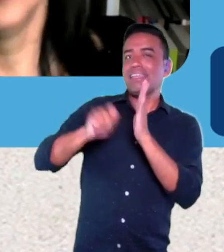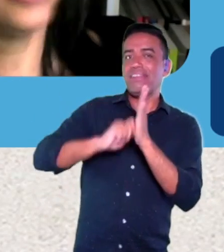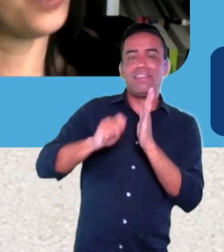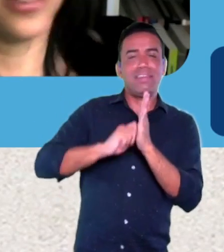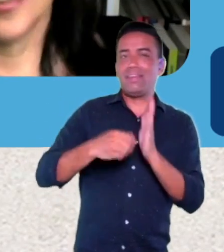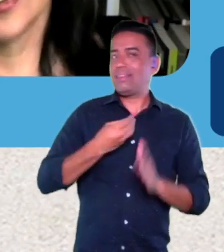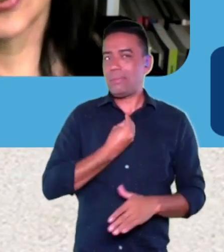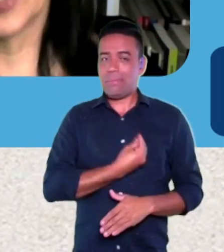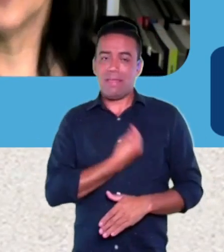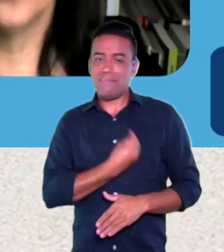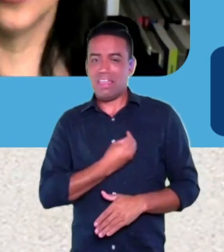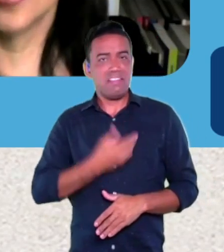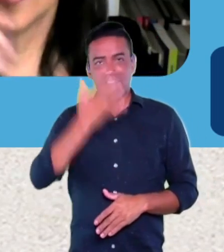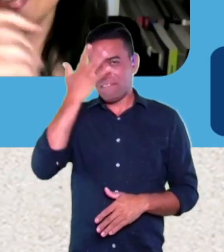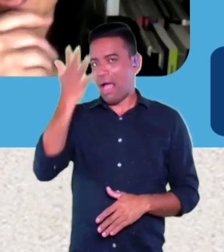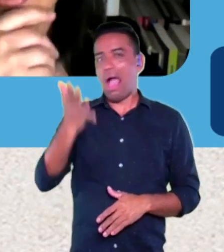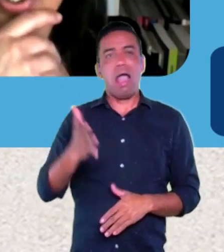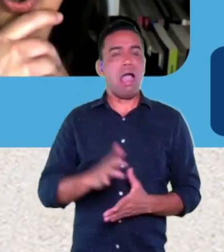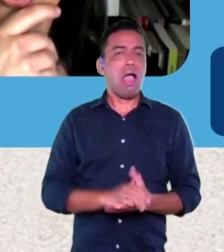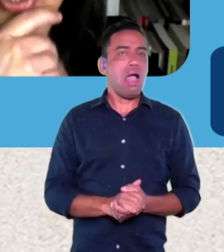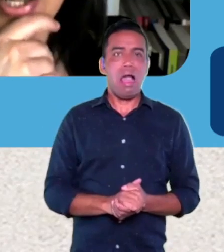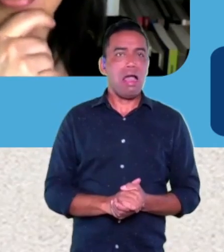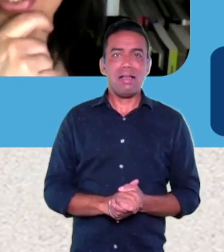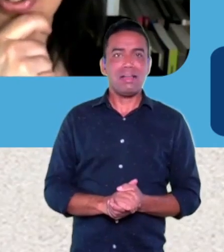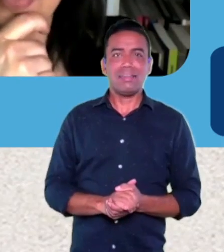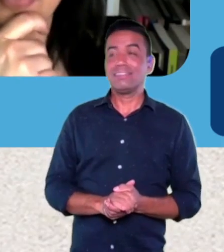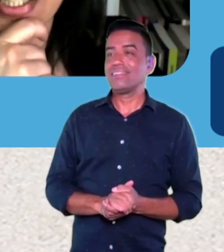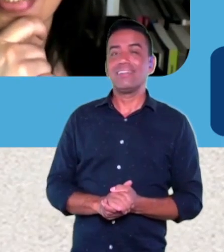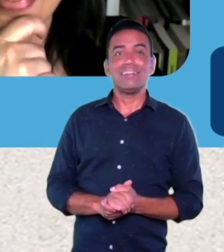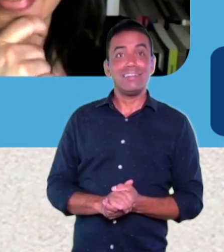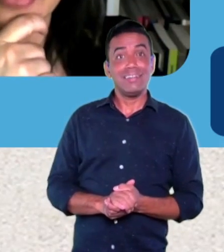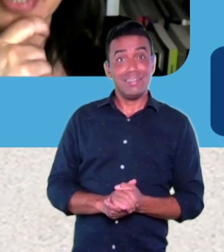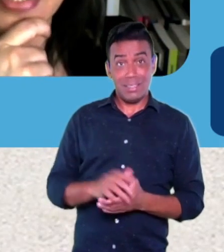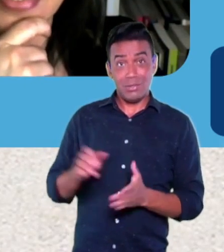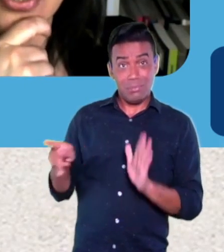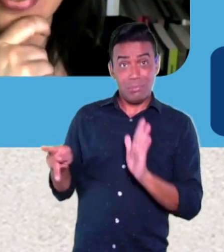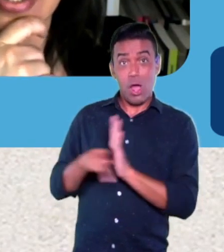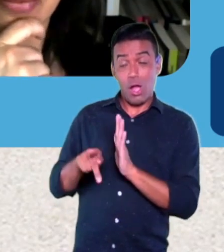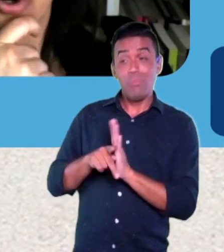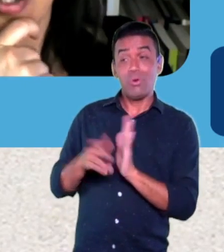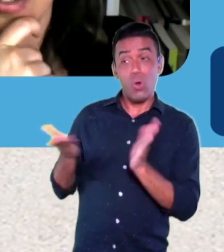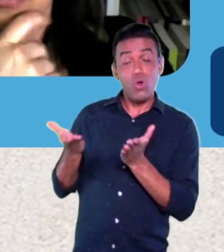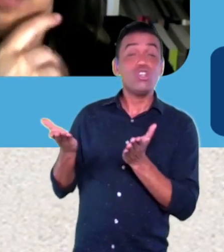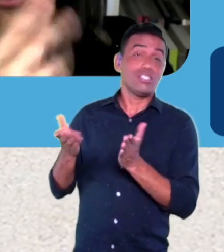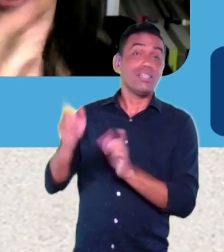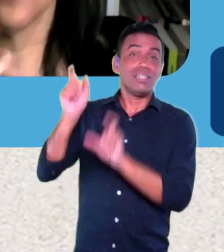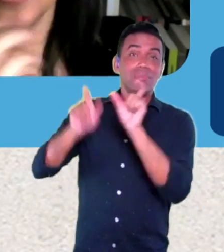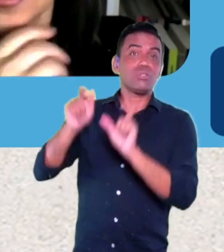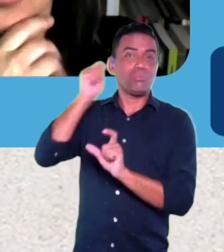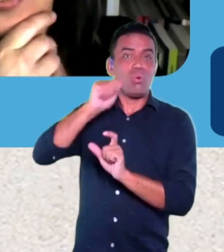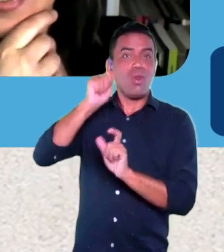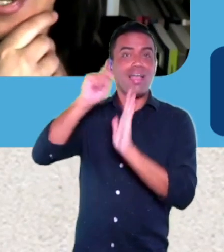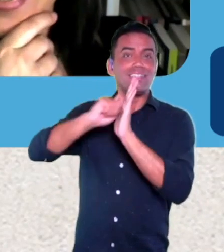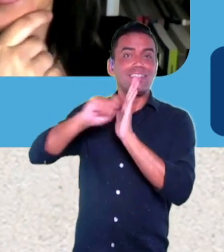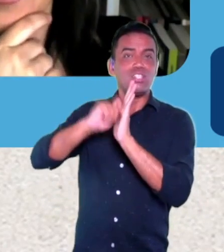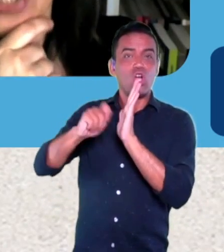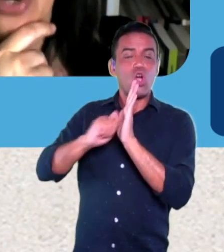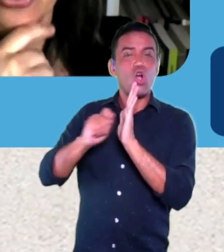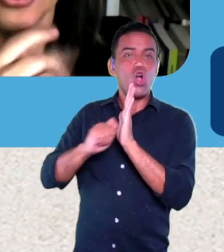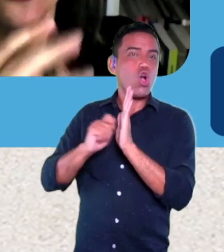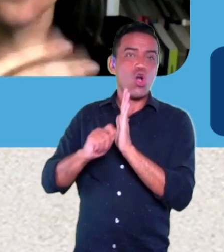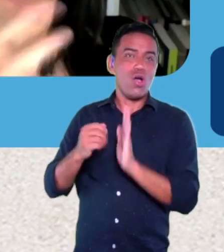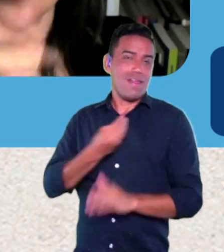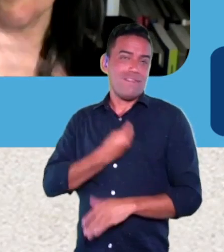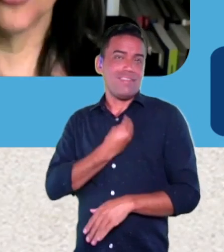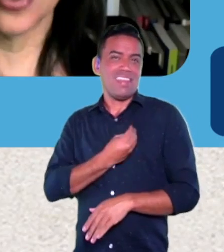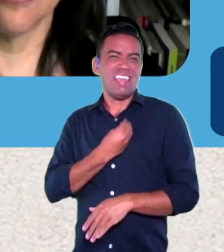é Não é, flores, e né, tem para um ali que caber em é a coach poesia. da escritora moderna, né? Que é bem isso, É, assim, é uma biografia tão desinteressante,